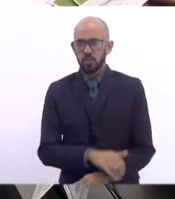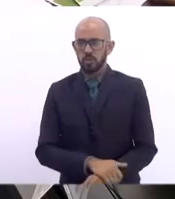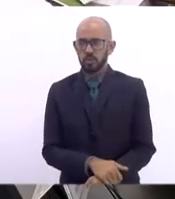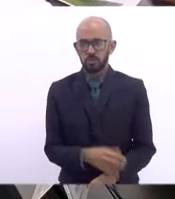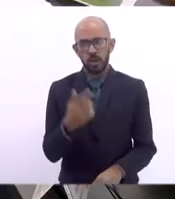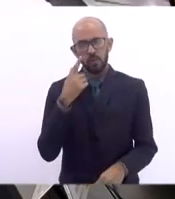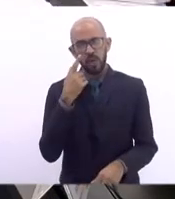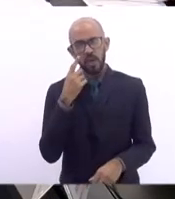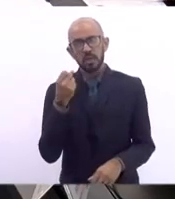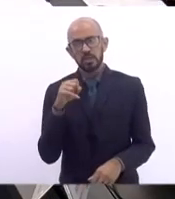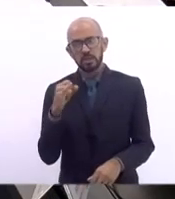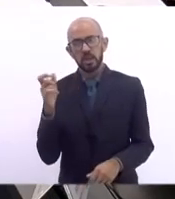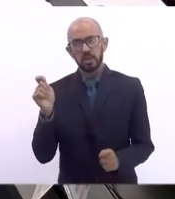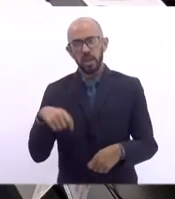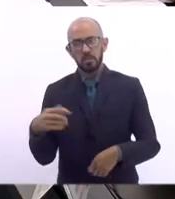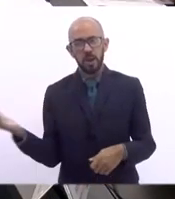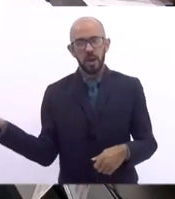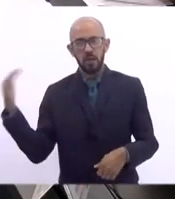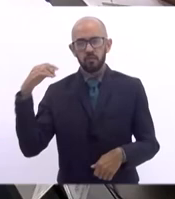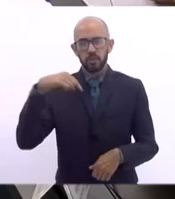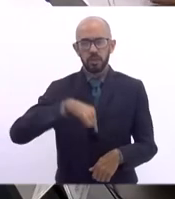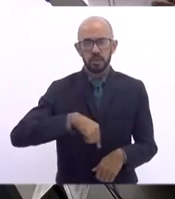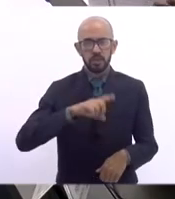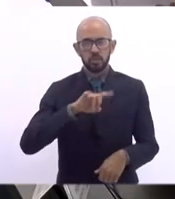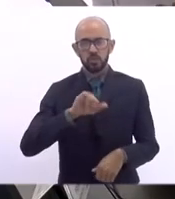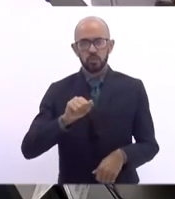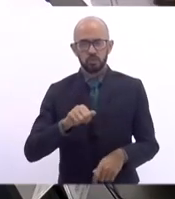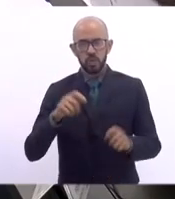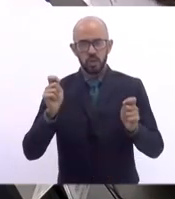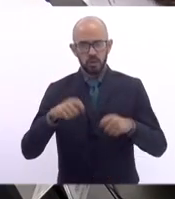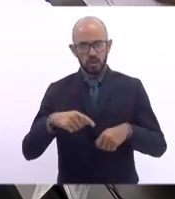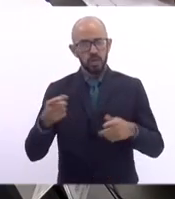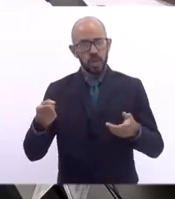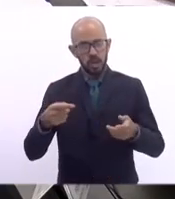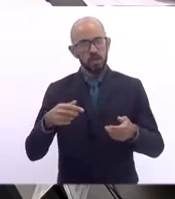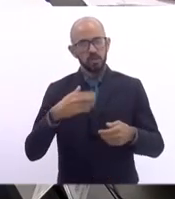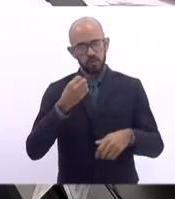vir em data que seja atrasada